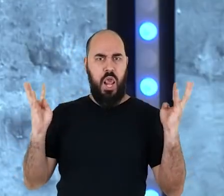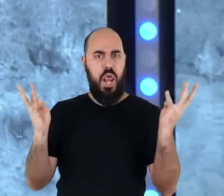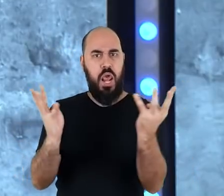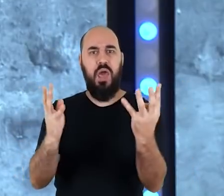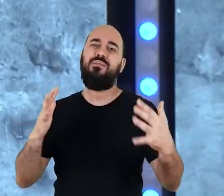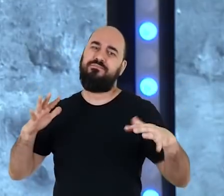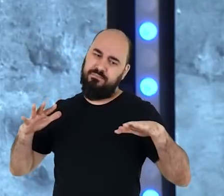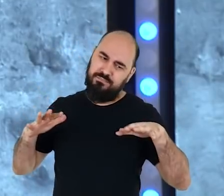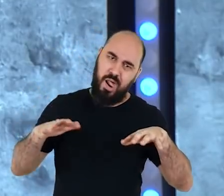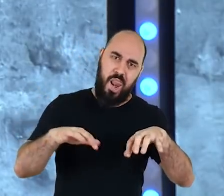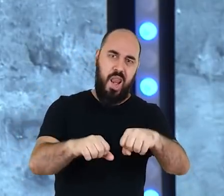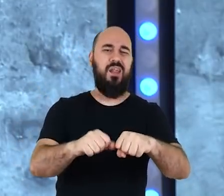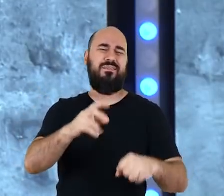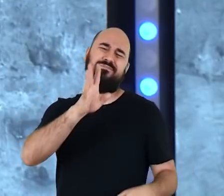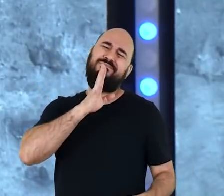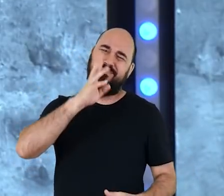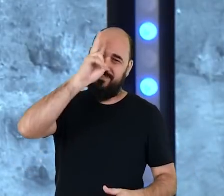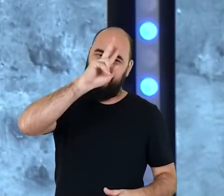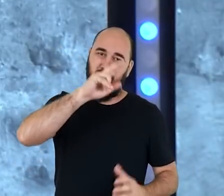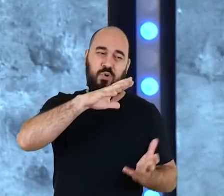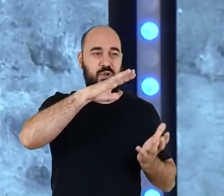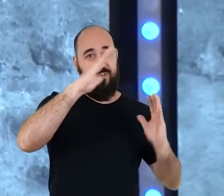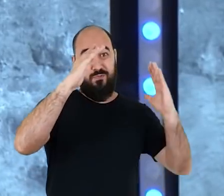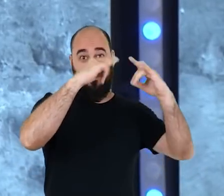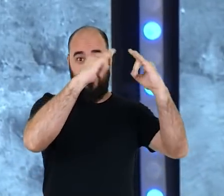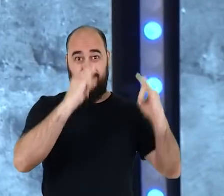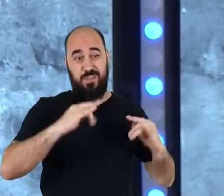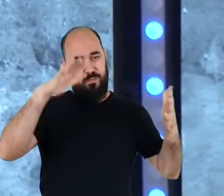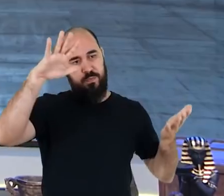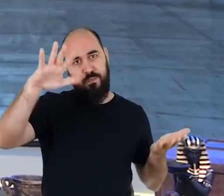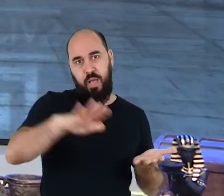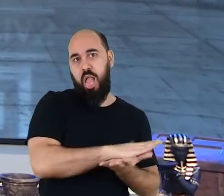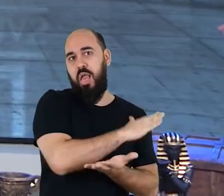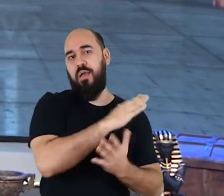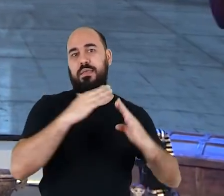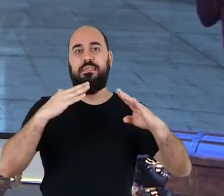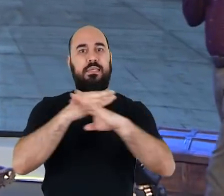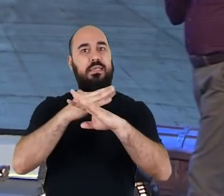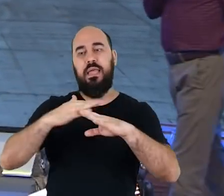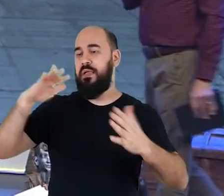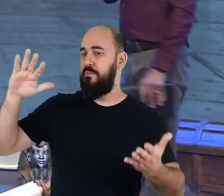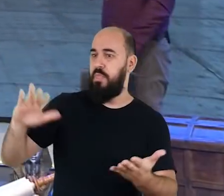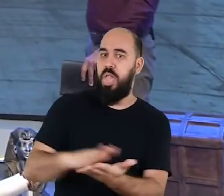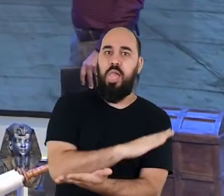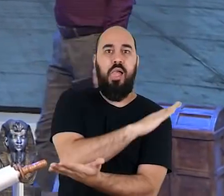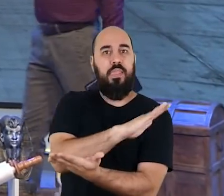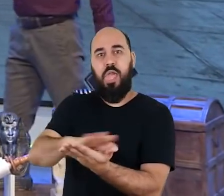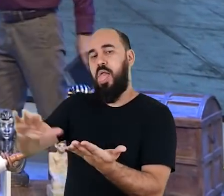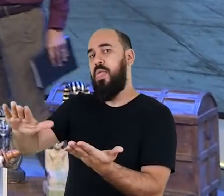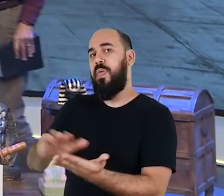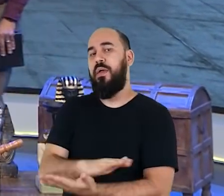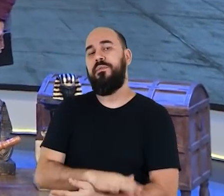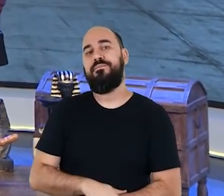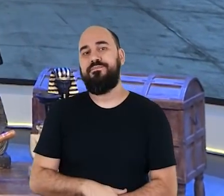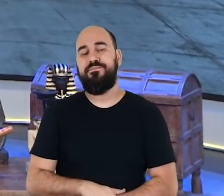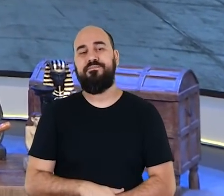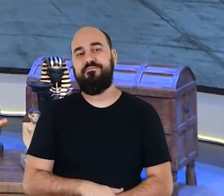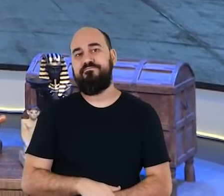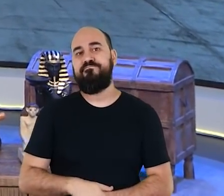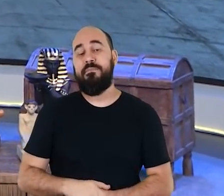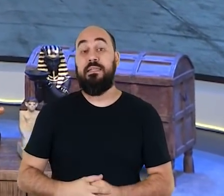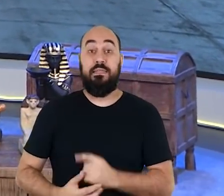história você sabe. O templo foi destruído e a própria cidade também. Essas datas, só para lembrar, começaram